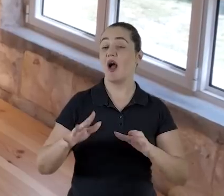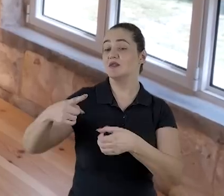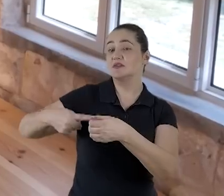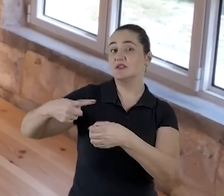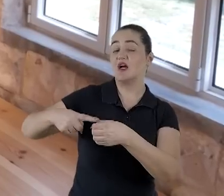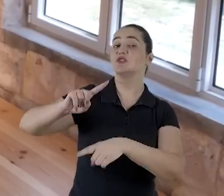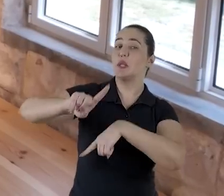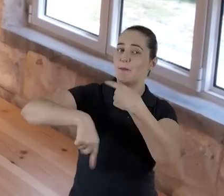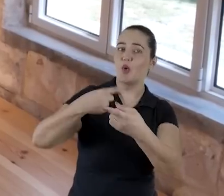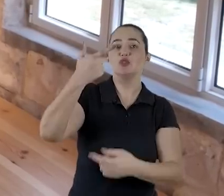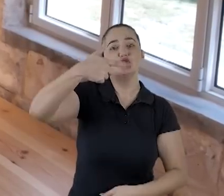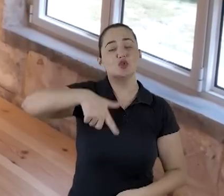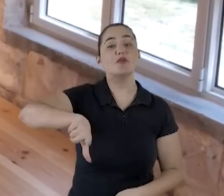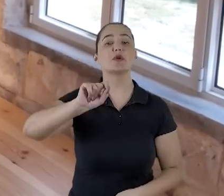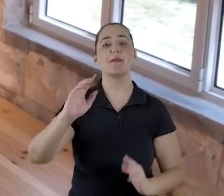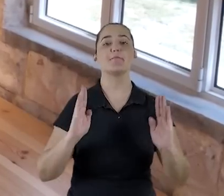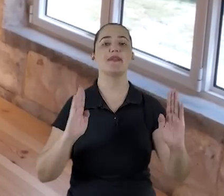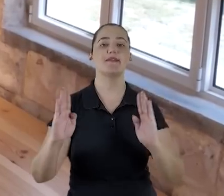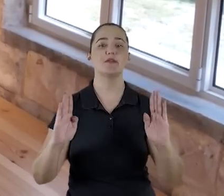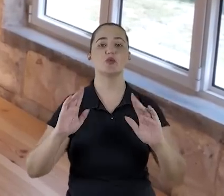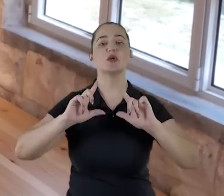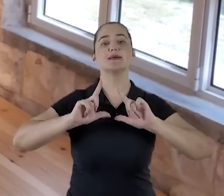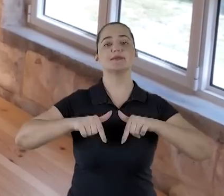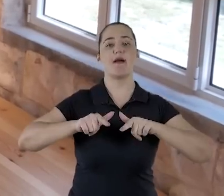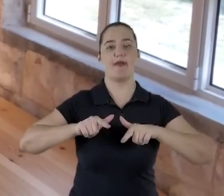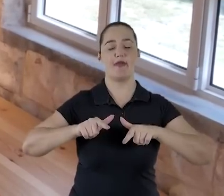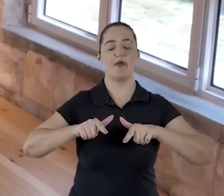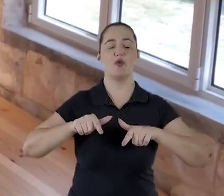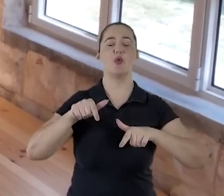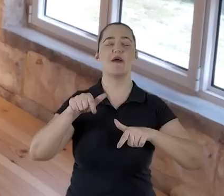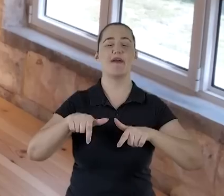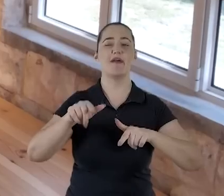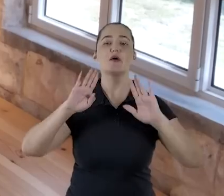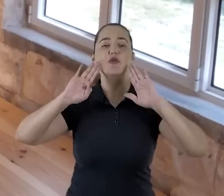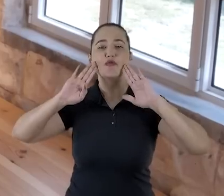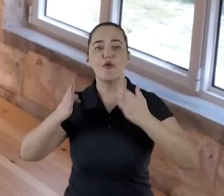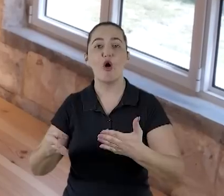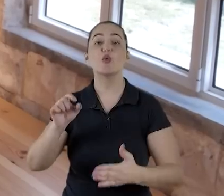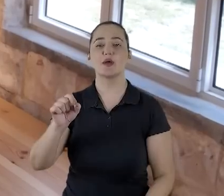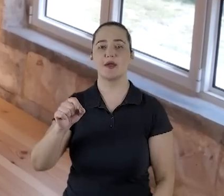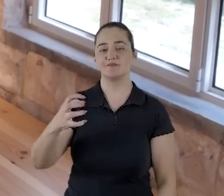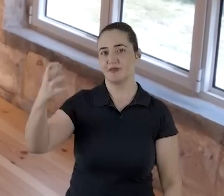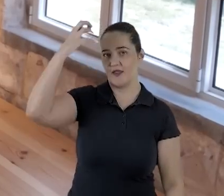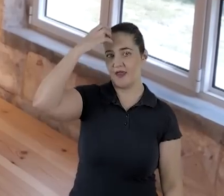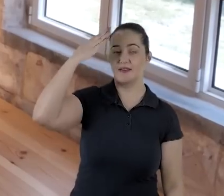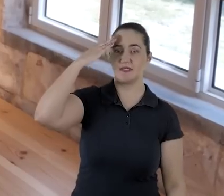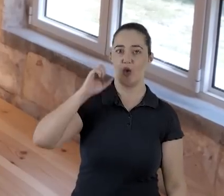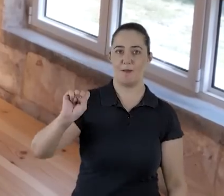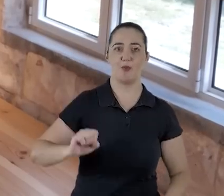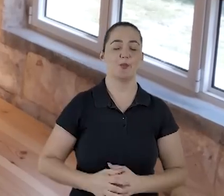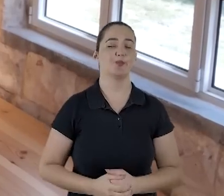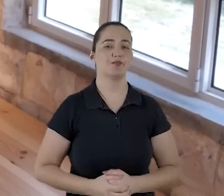a cidade volta a ser referida também na época da monarquia de Israel em relação especialmente ao